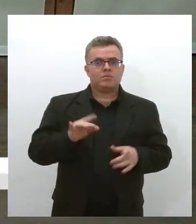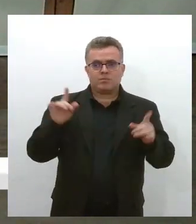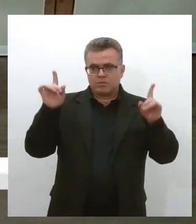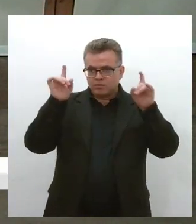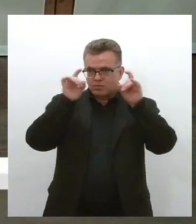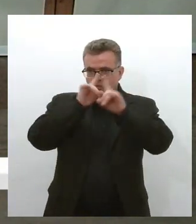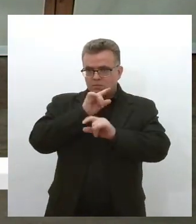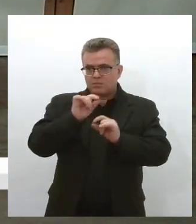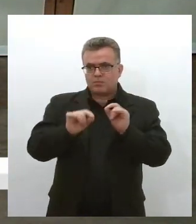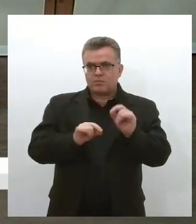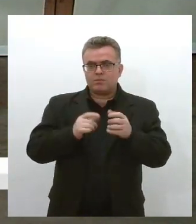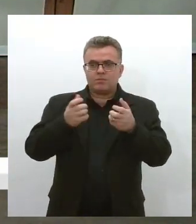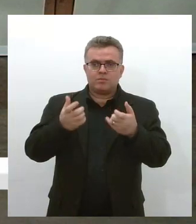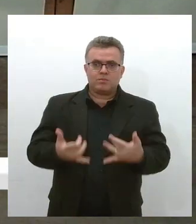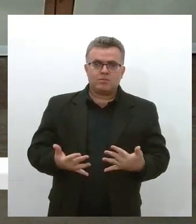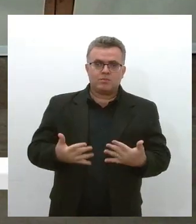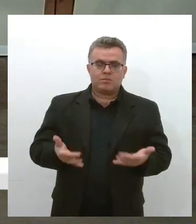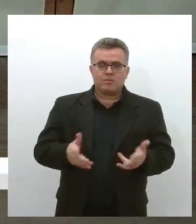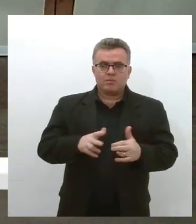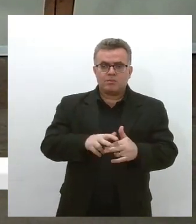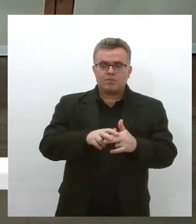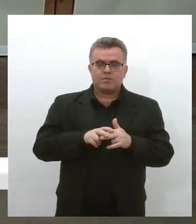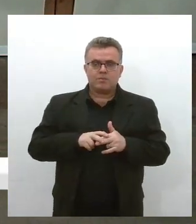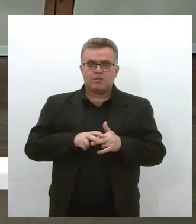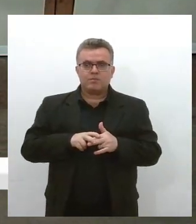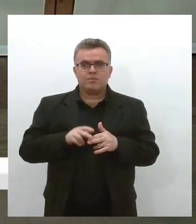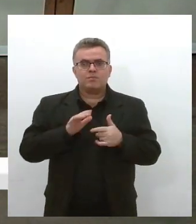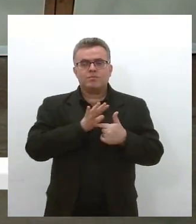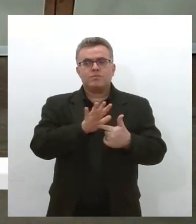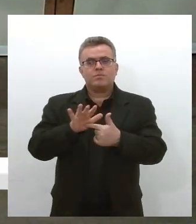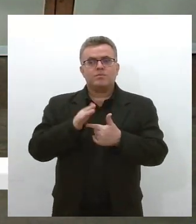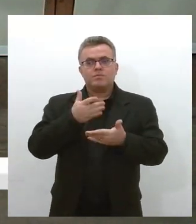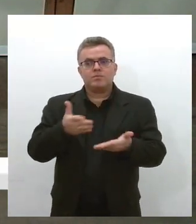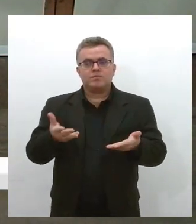sobre isso. E aí eu queria saber de você o seguinte,